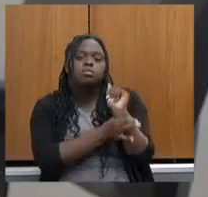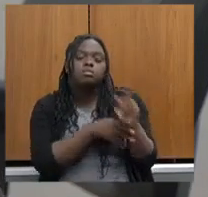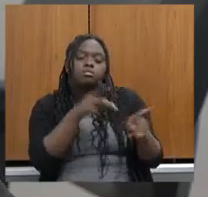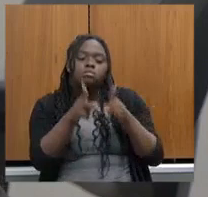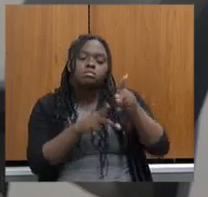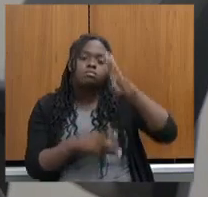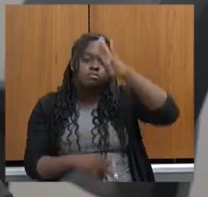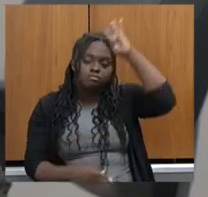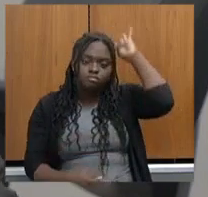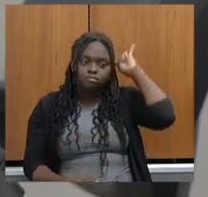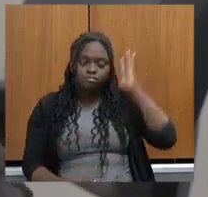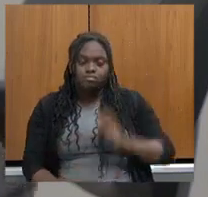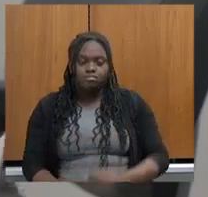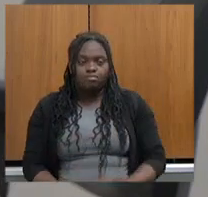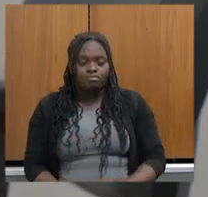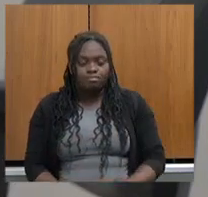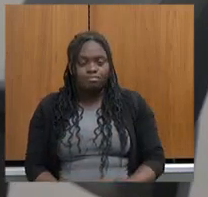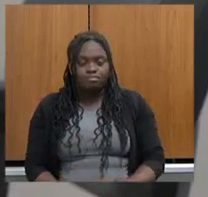Bombeiros Militar